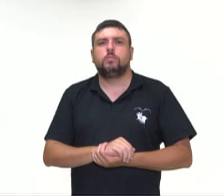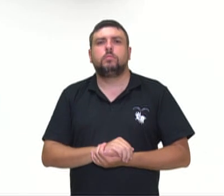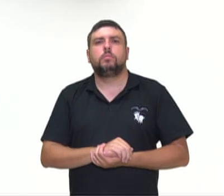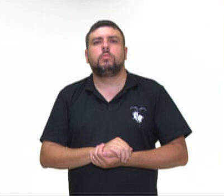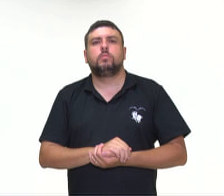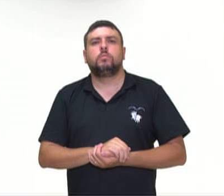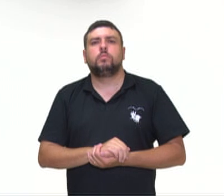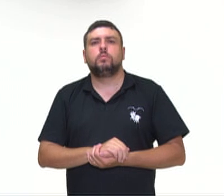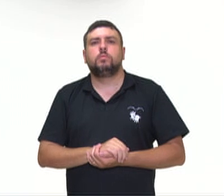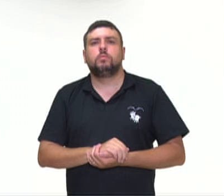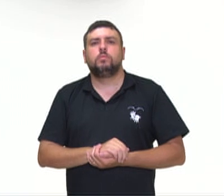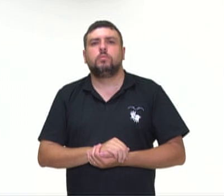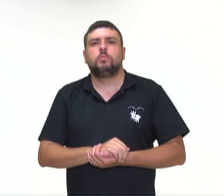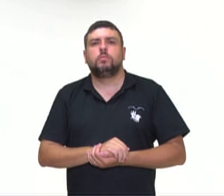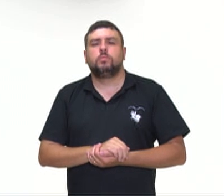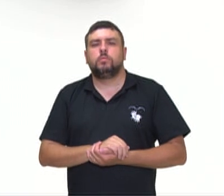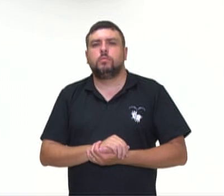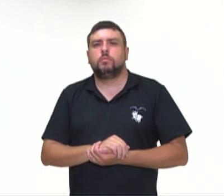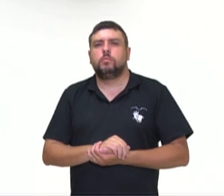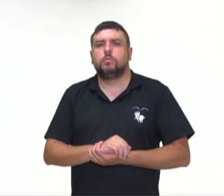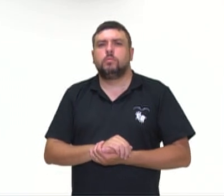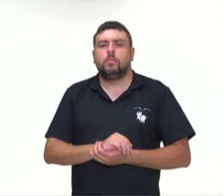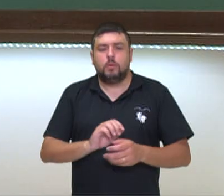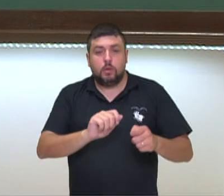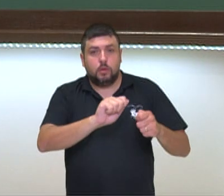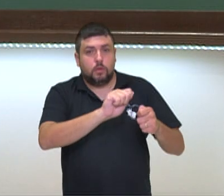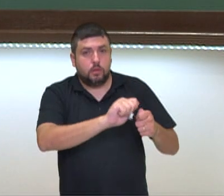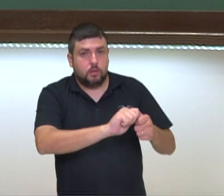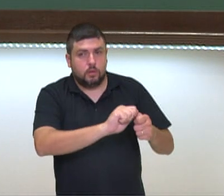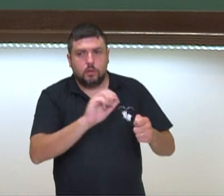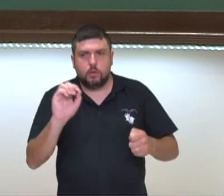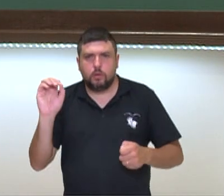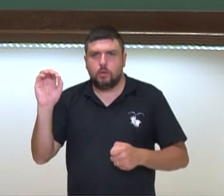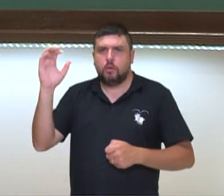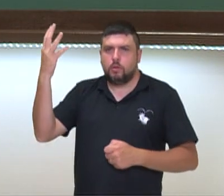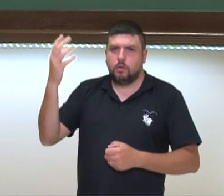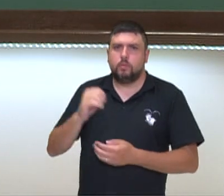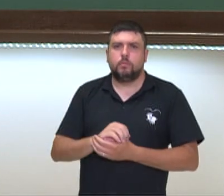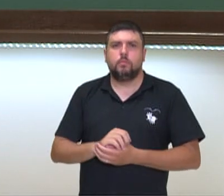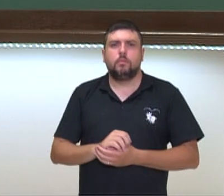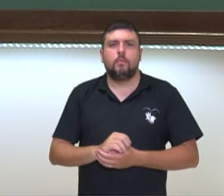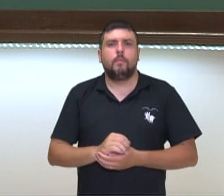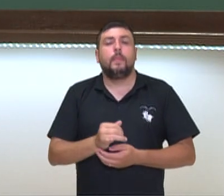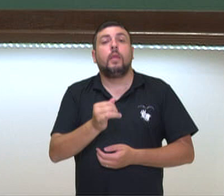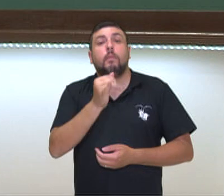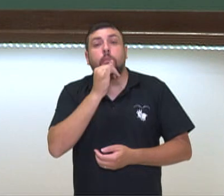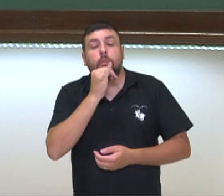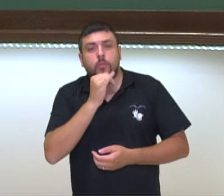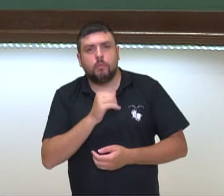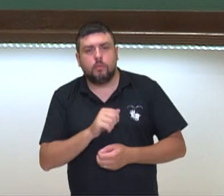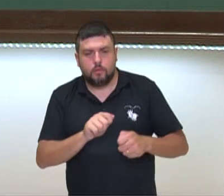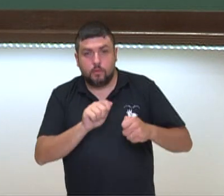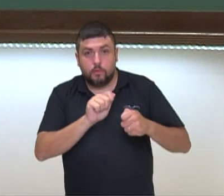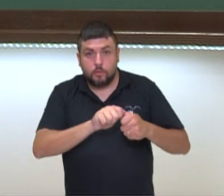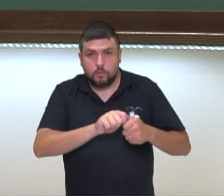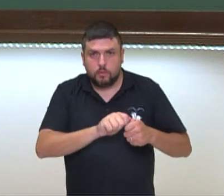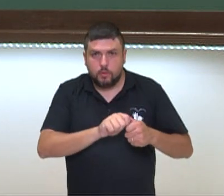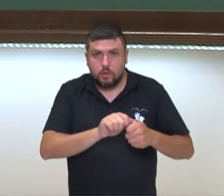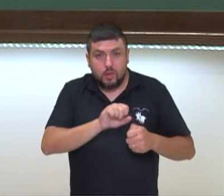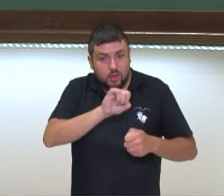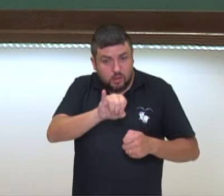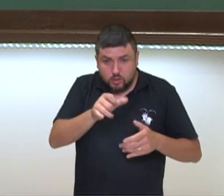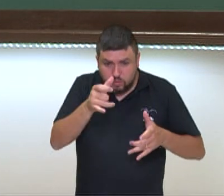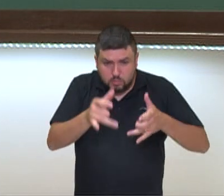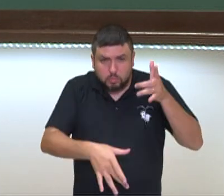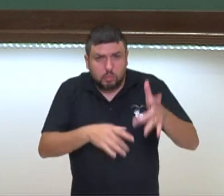Argumento de causa e de consequência. Então, exemplo, se eu não poluir o rio, é